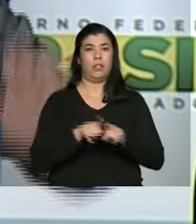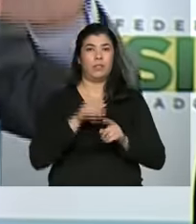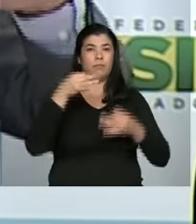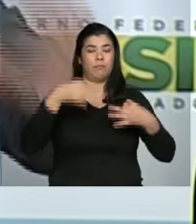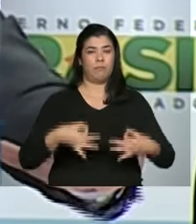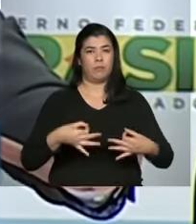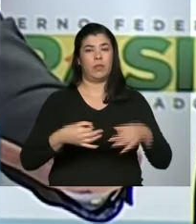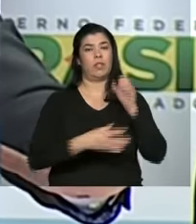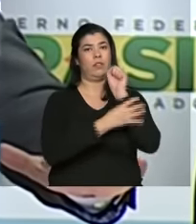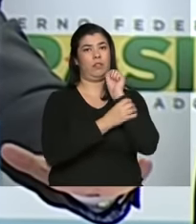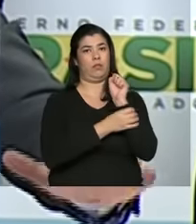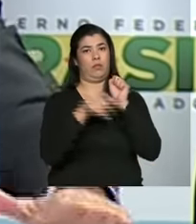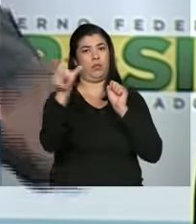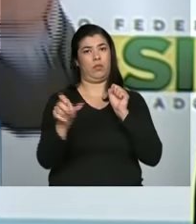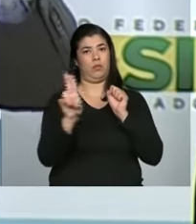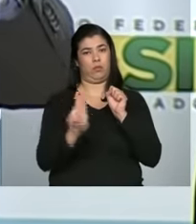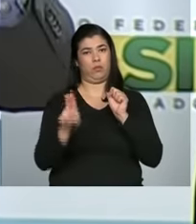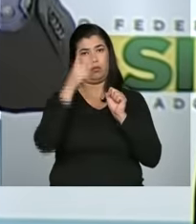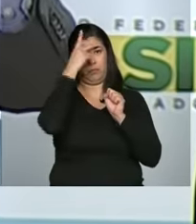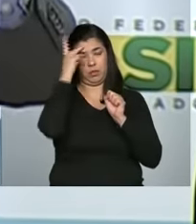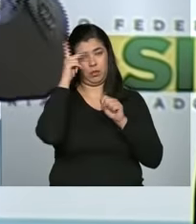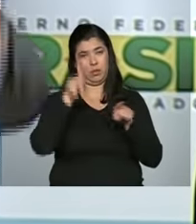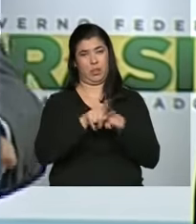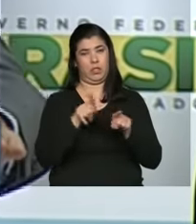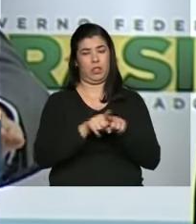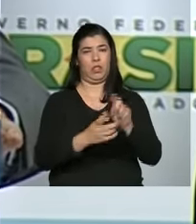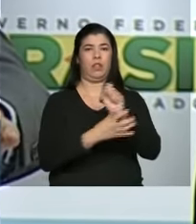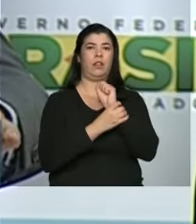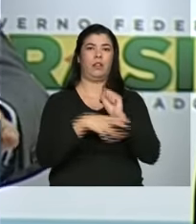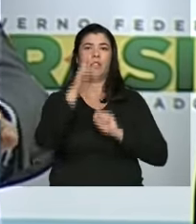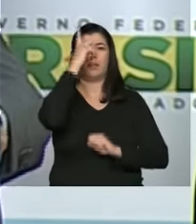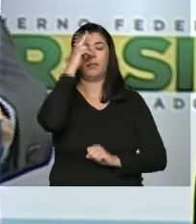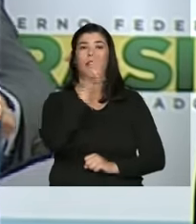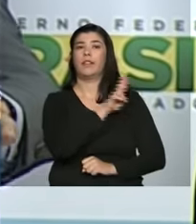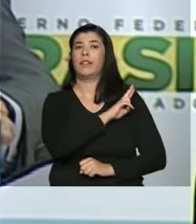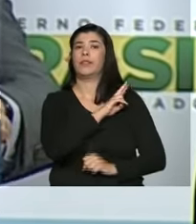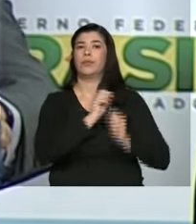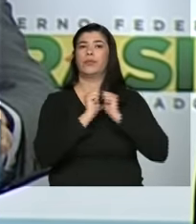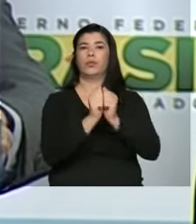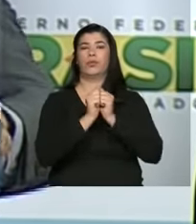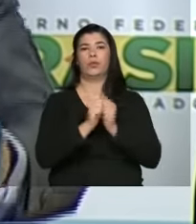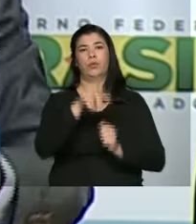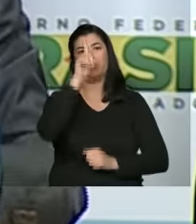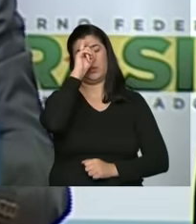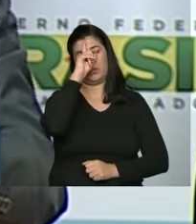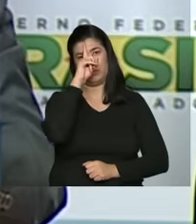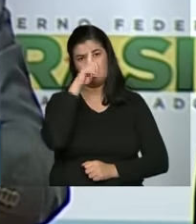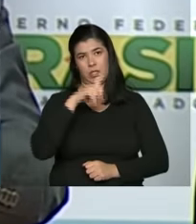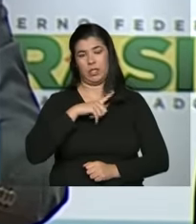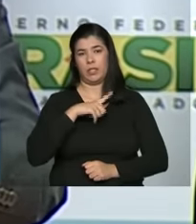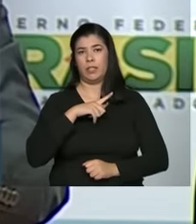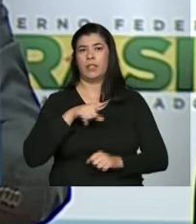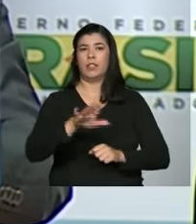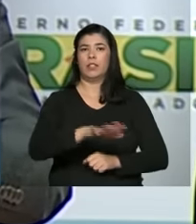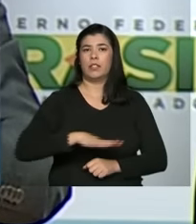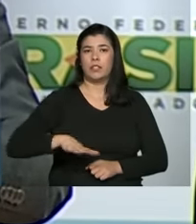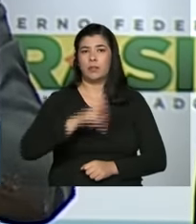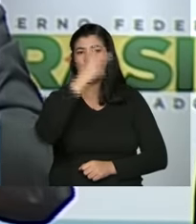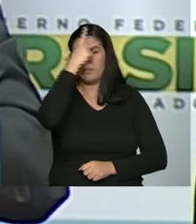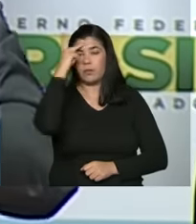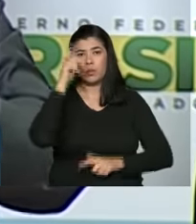insisto é segurança pro paciente é segurança pro responsável pelo tal que tem que garantir o fornecimento e é segurança pro